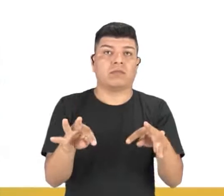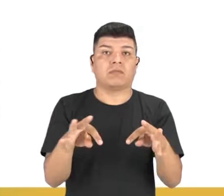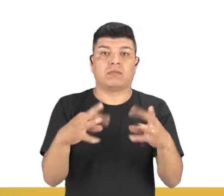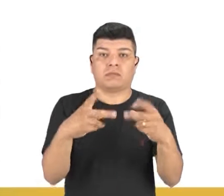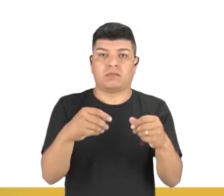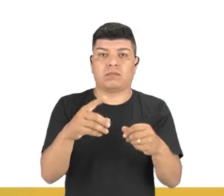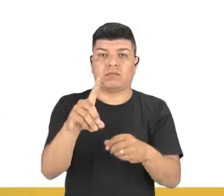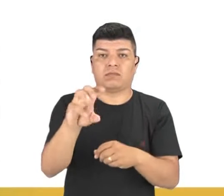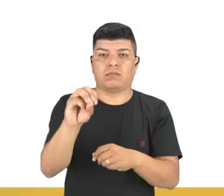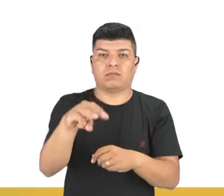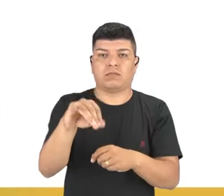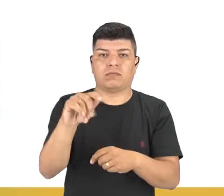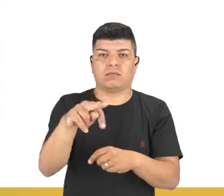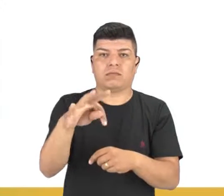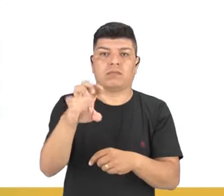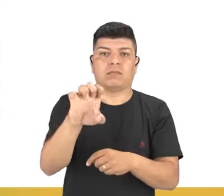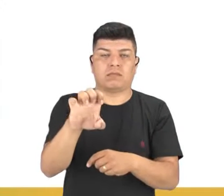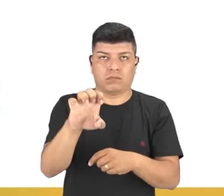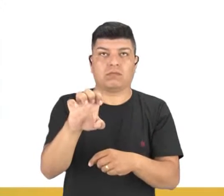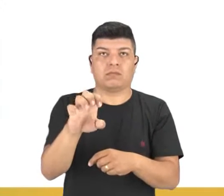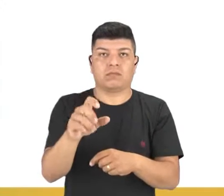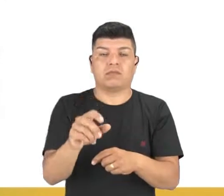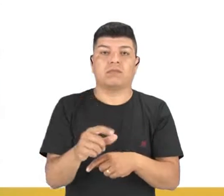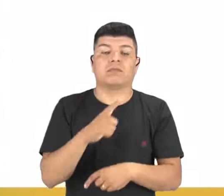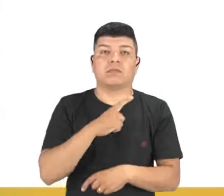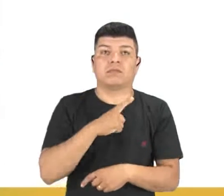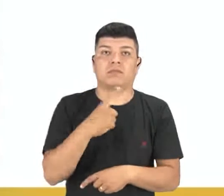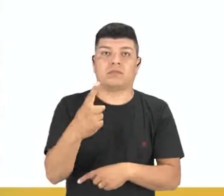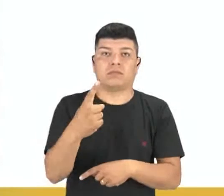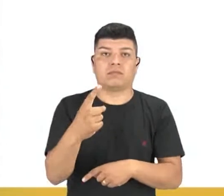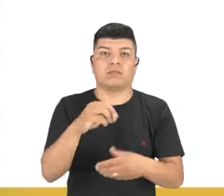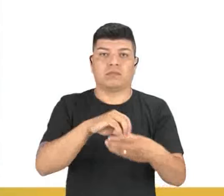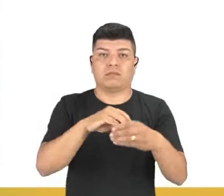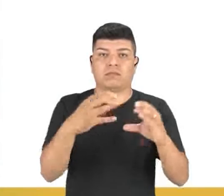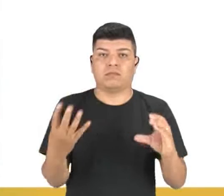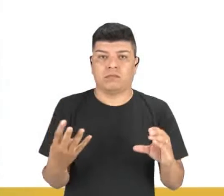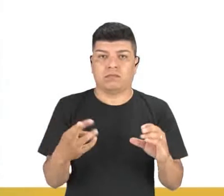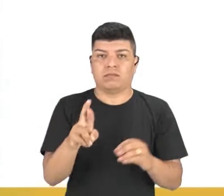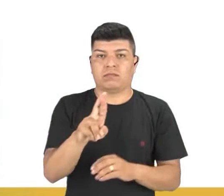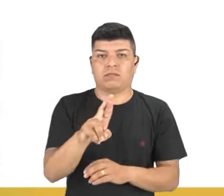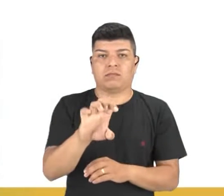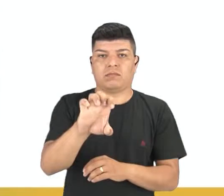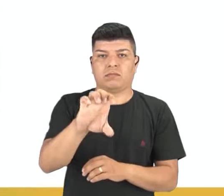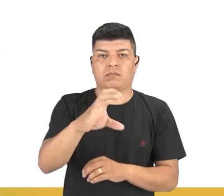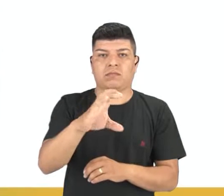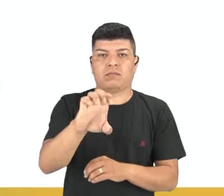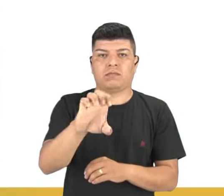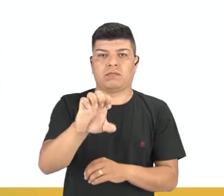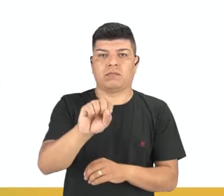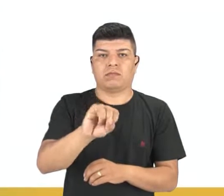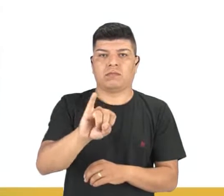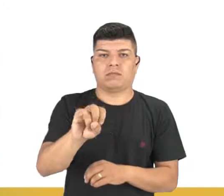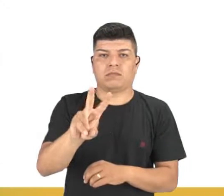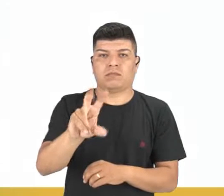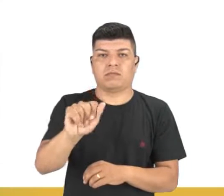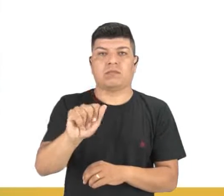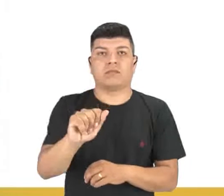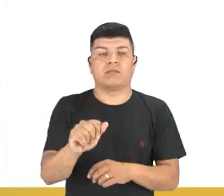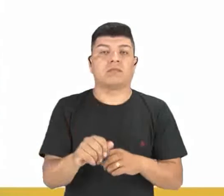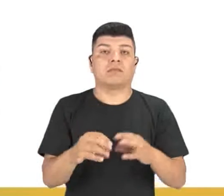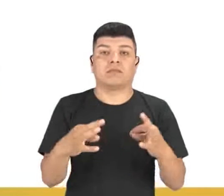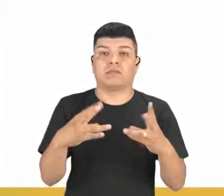a gente tem um indivíduo com característica totalmente dominante, muito azul, nós temos um indivíduo com a característica